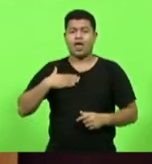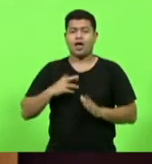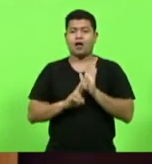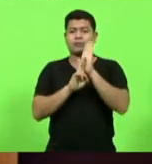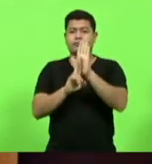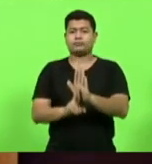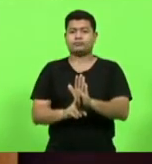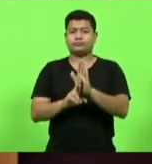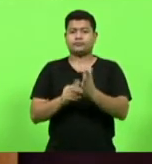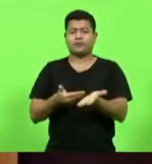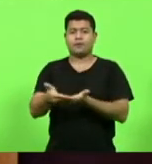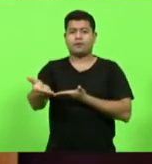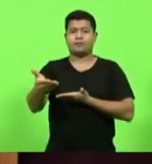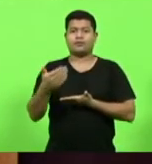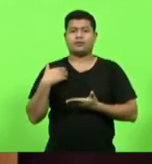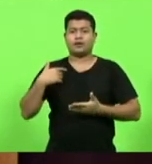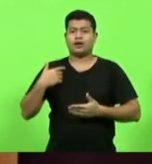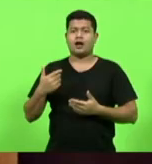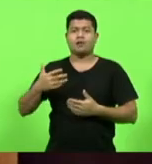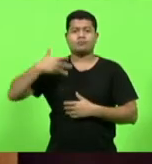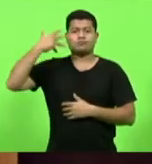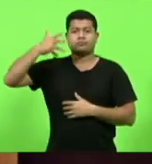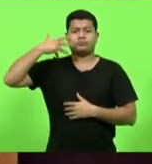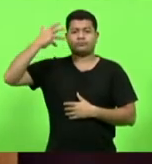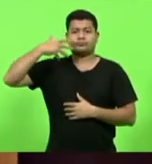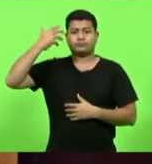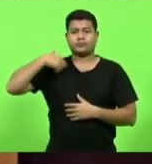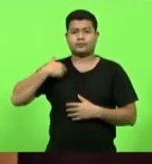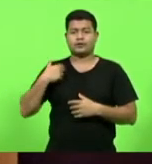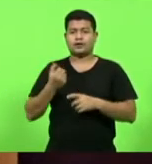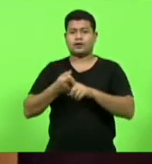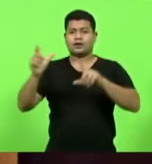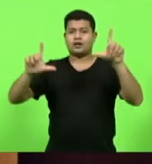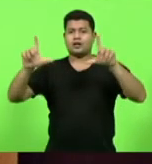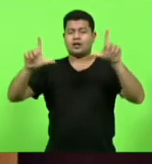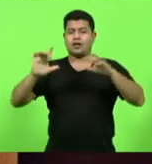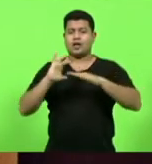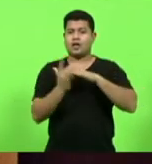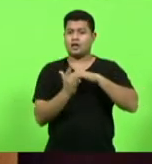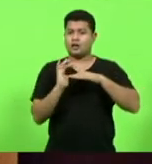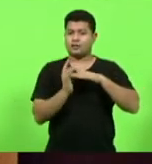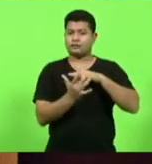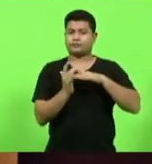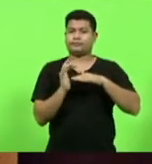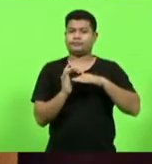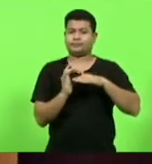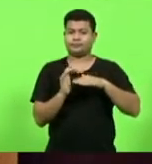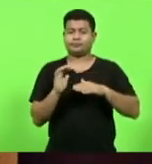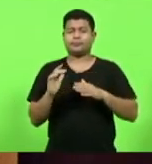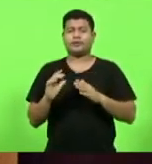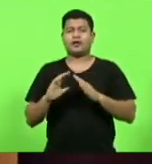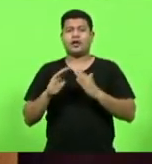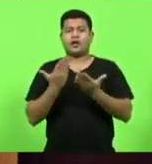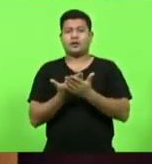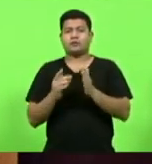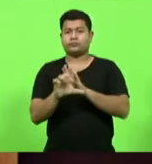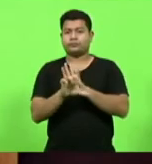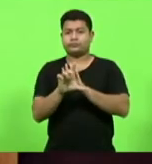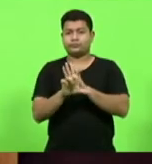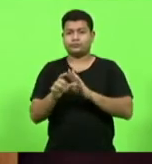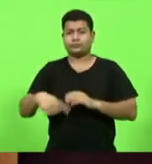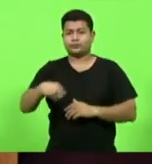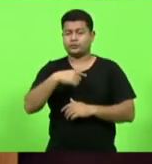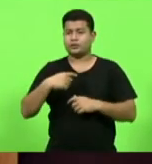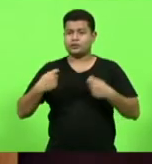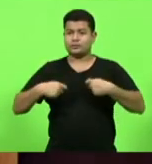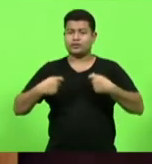de abrir esta série de palestra. A transmissão será pelas redes sociais da Escola do Legislativo. Vamos prestar